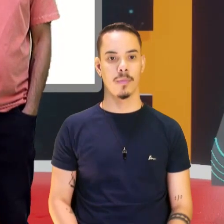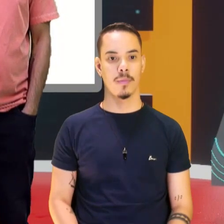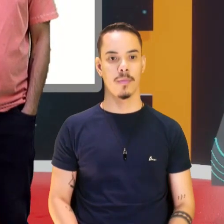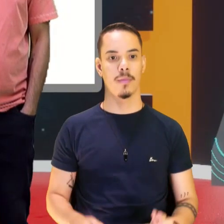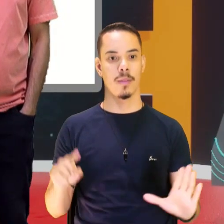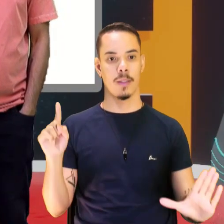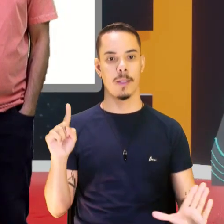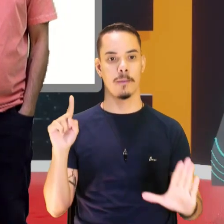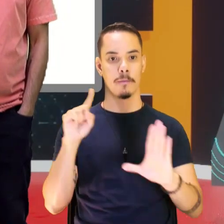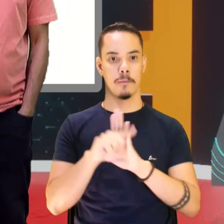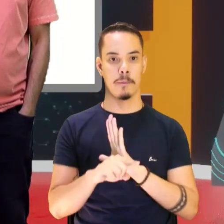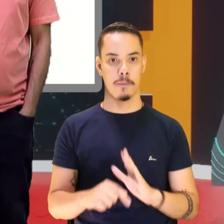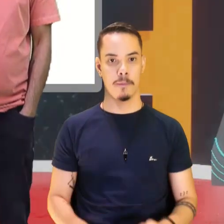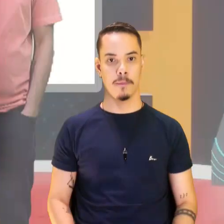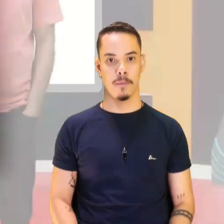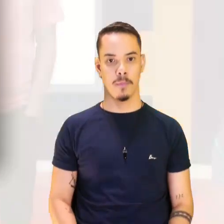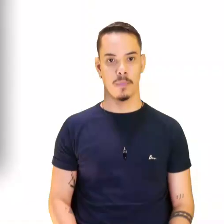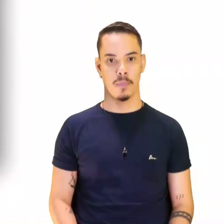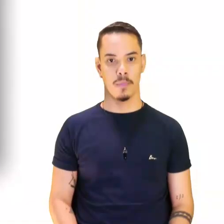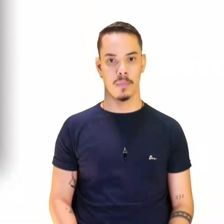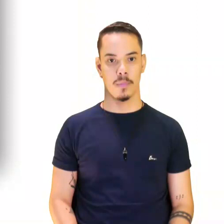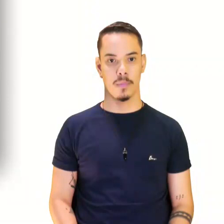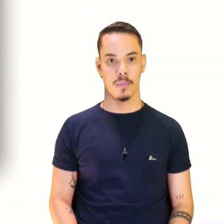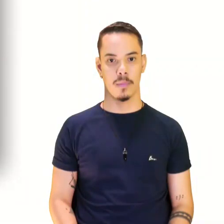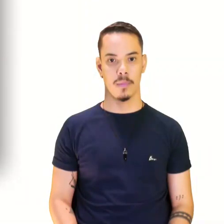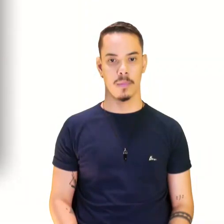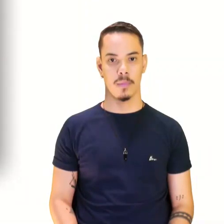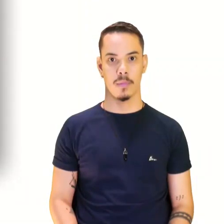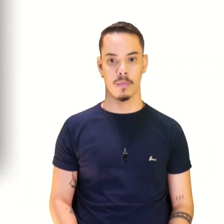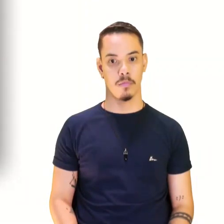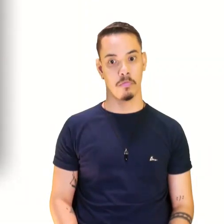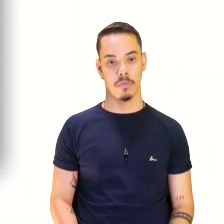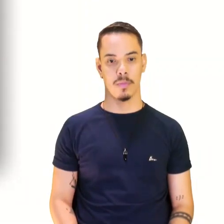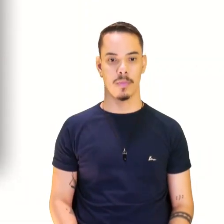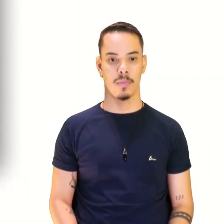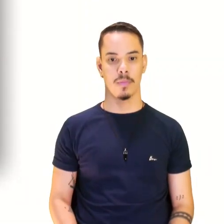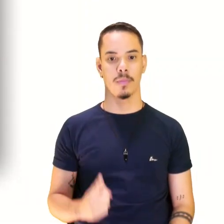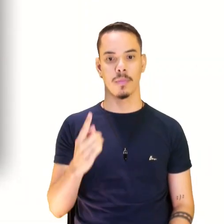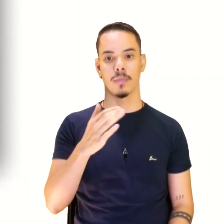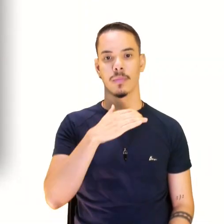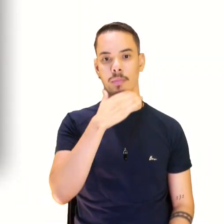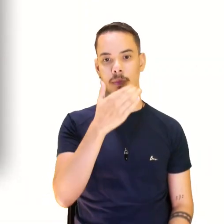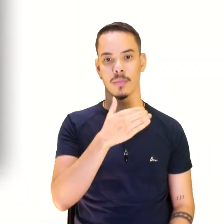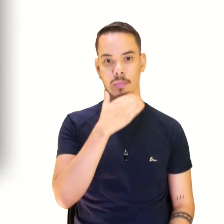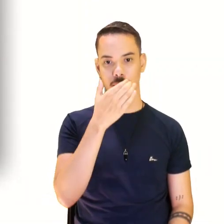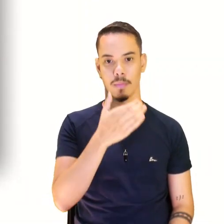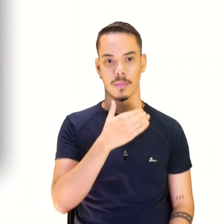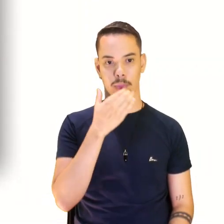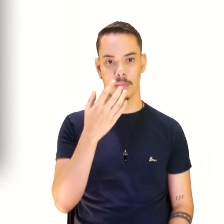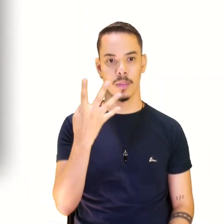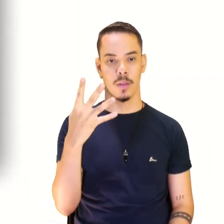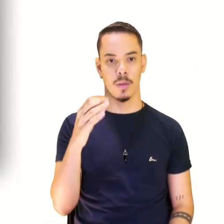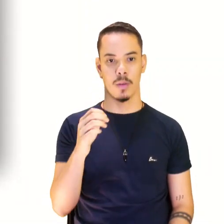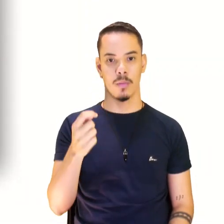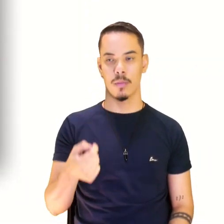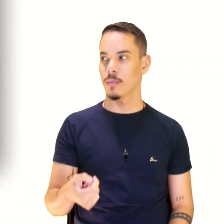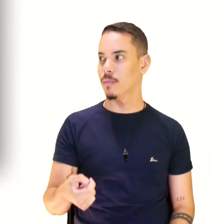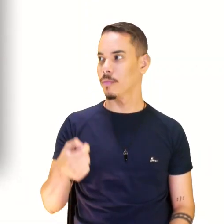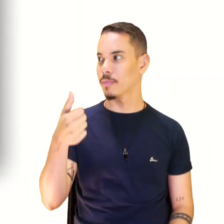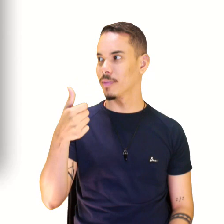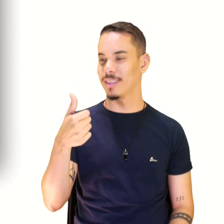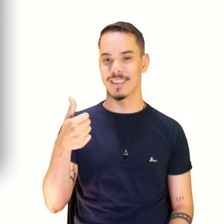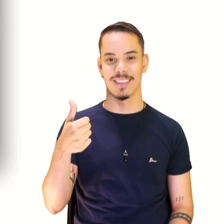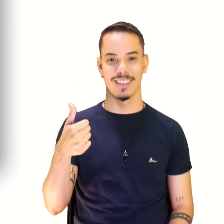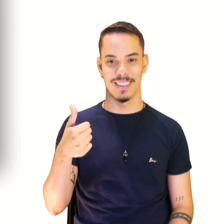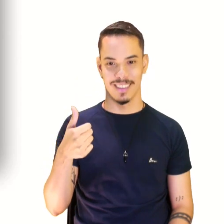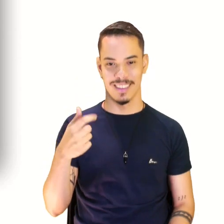No Brincando com os Números, hoje é uma pergunta. Vamos ver. Uma maçã custa 40 centavos. Aqui que tá atorando.